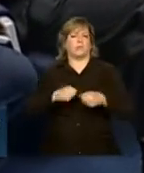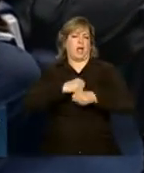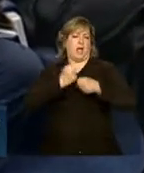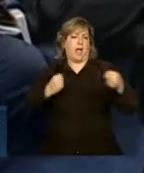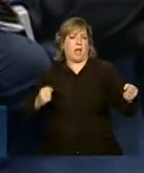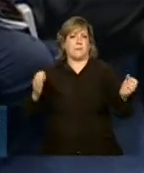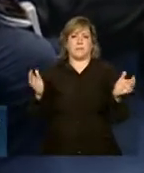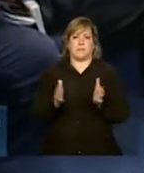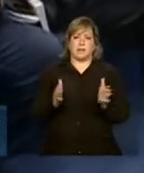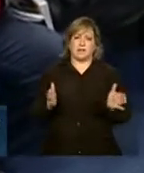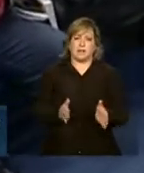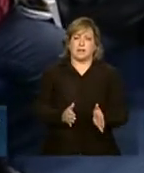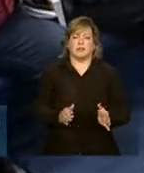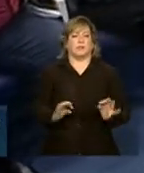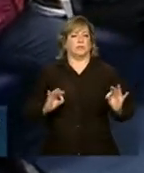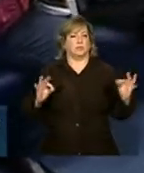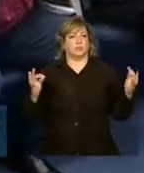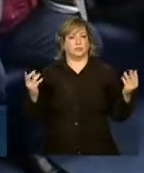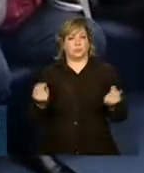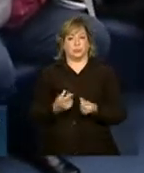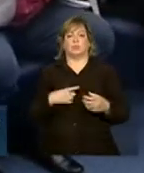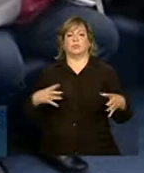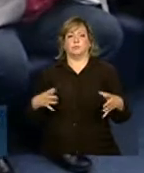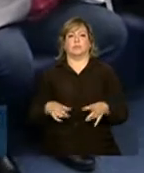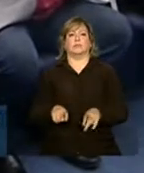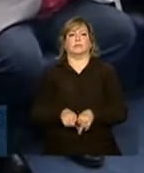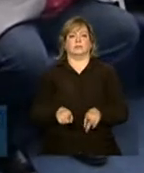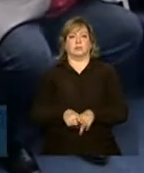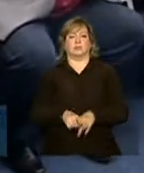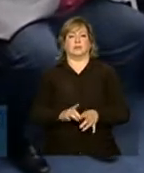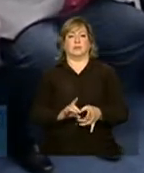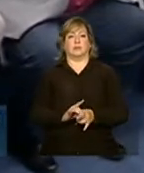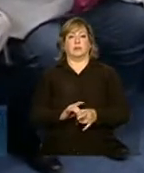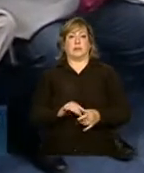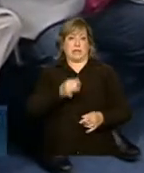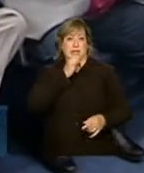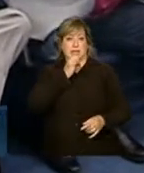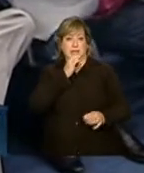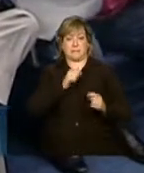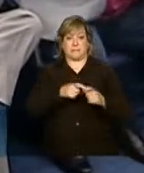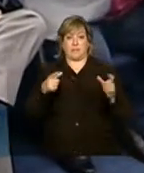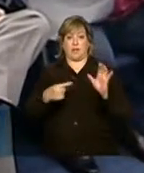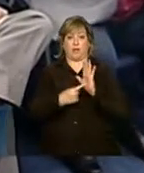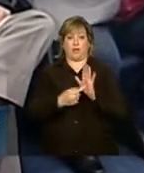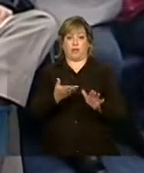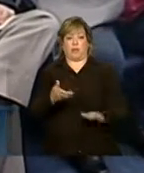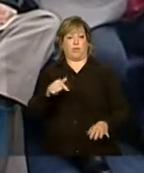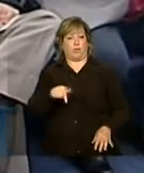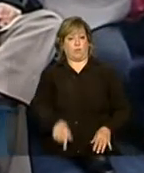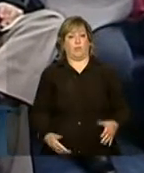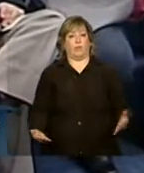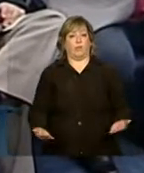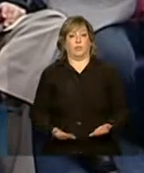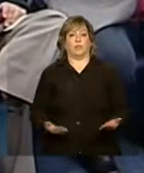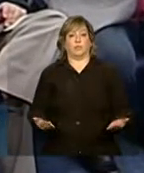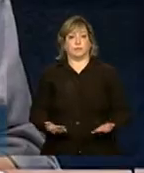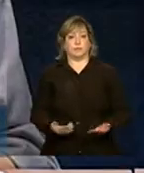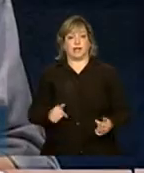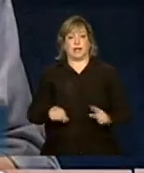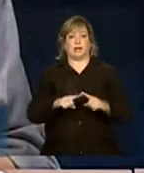tamanhos municípios grandes e municípios pequenos um exemplo maior é hoje aqui essa